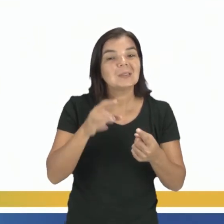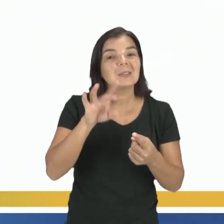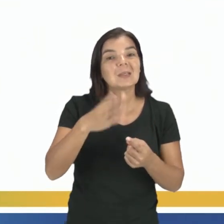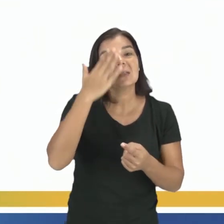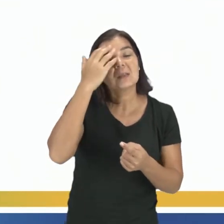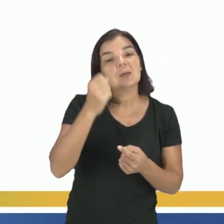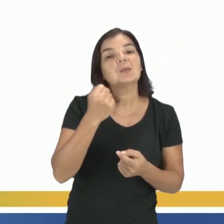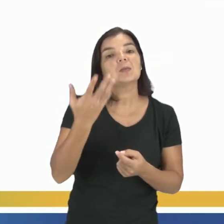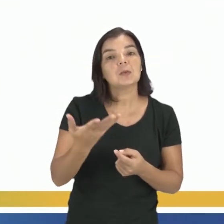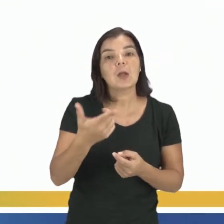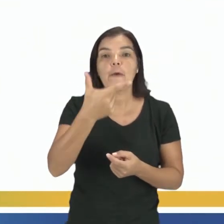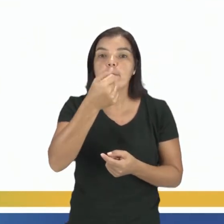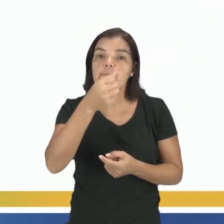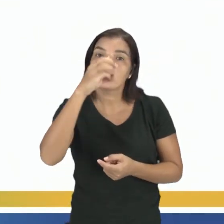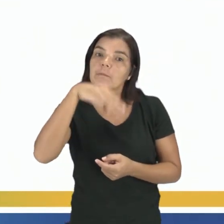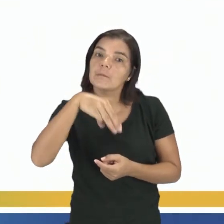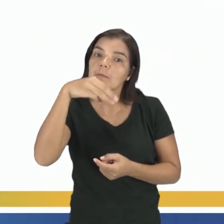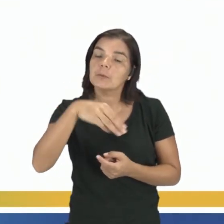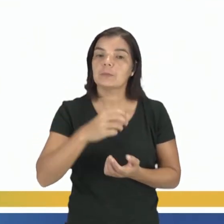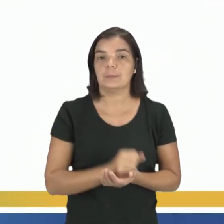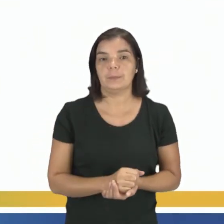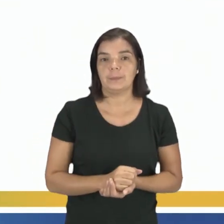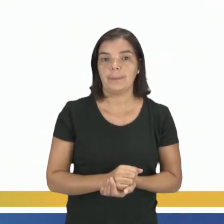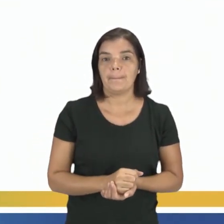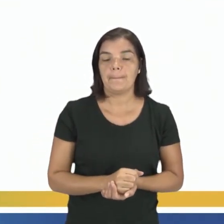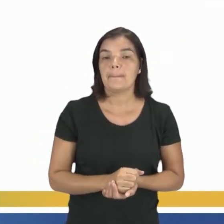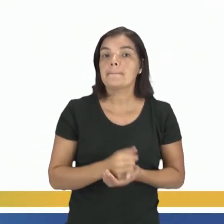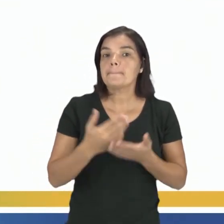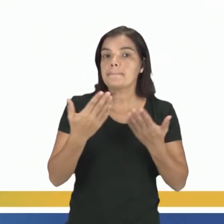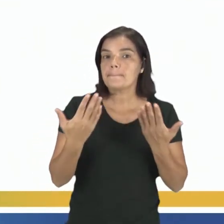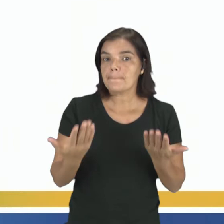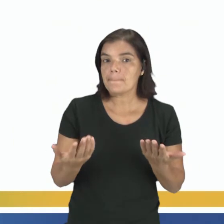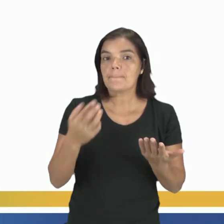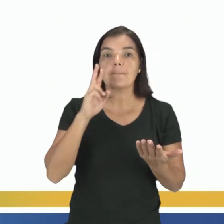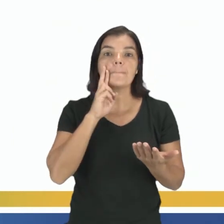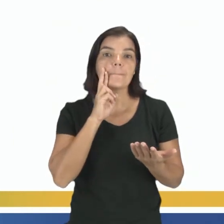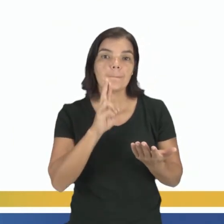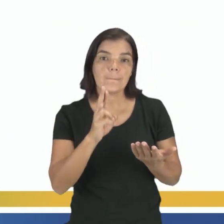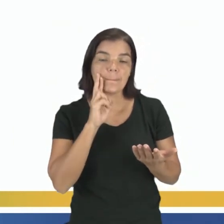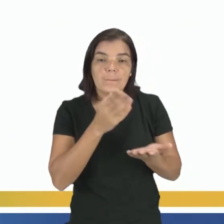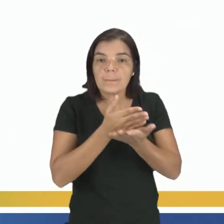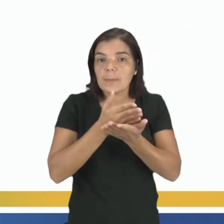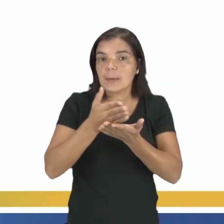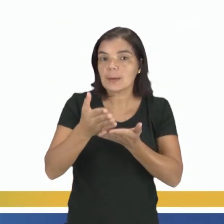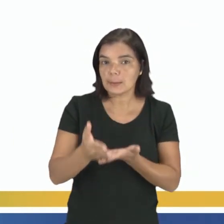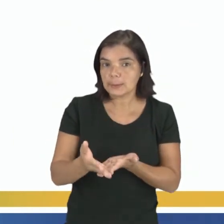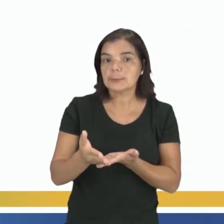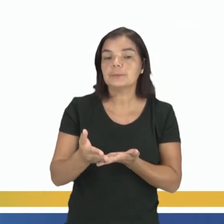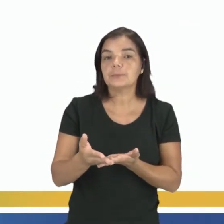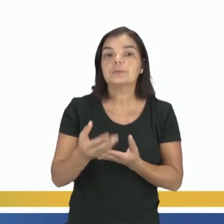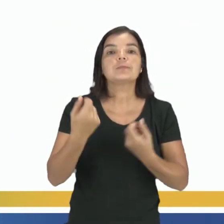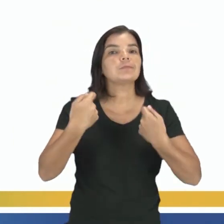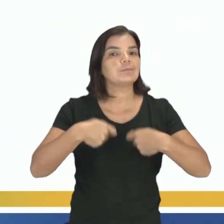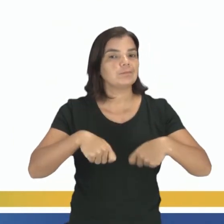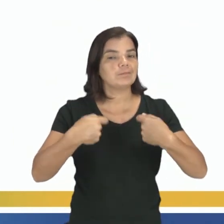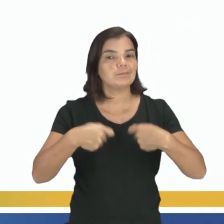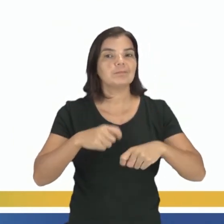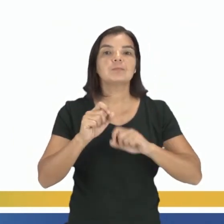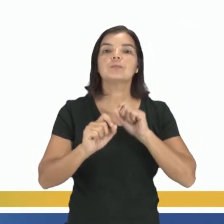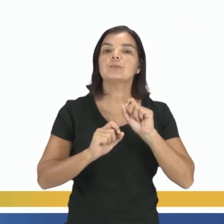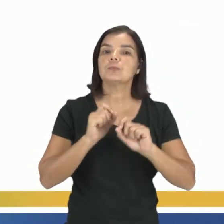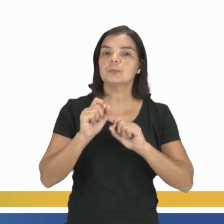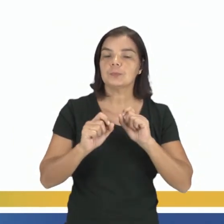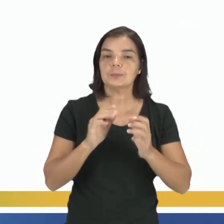quer saber em 20 minutos. Então, para eu começar a resolver essa questão, eu preciso